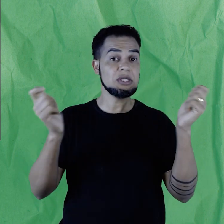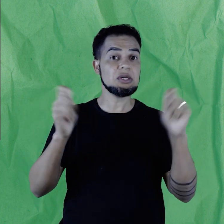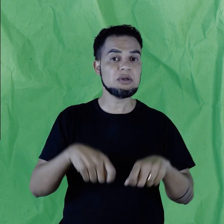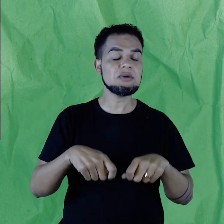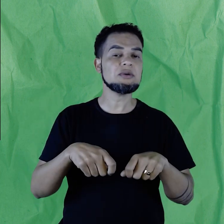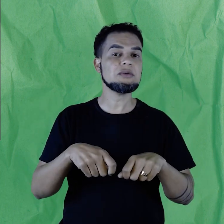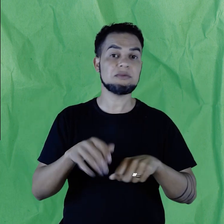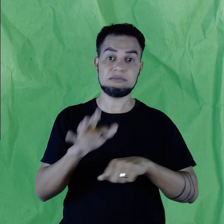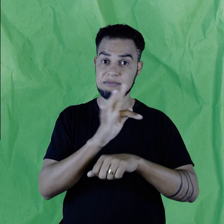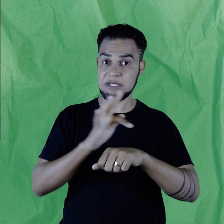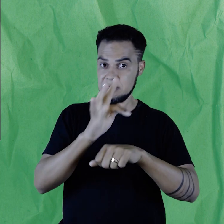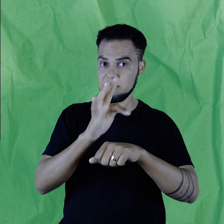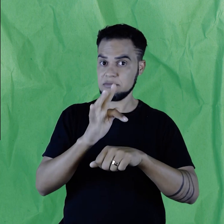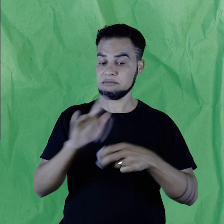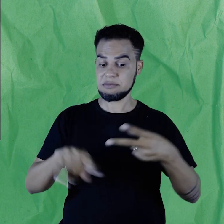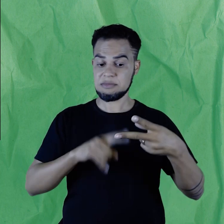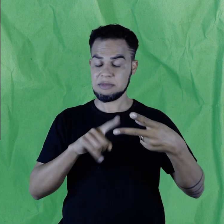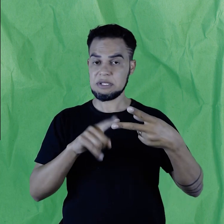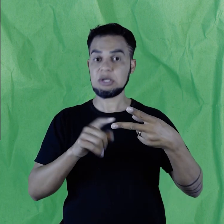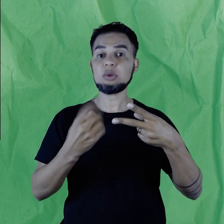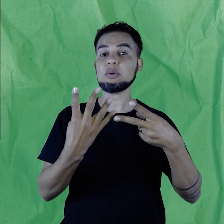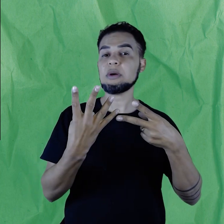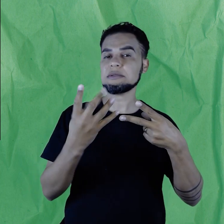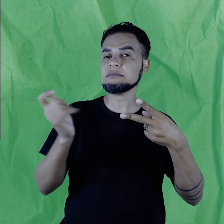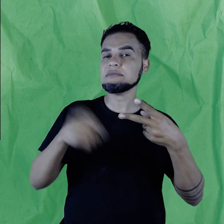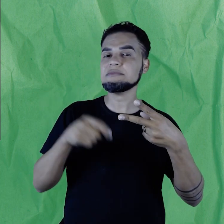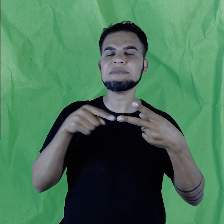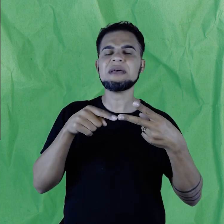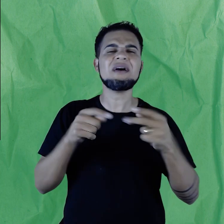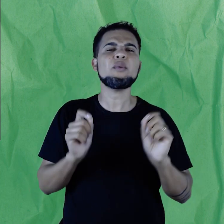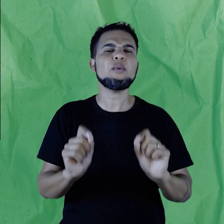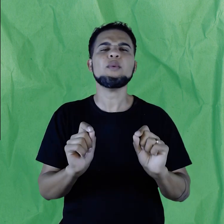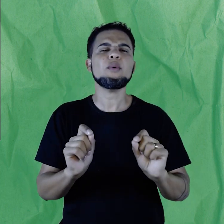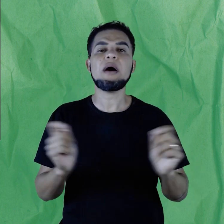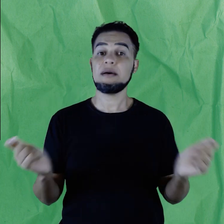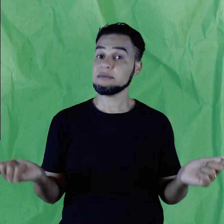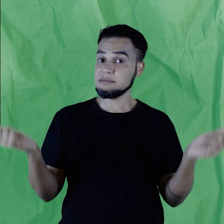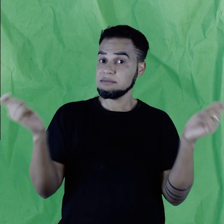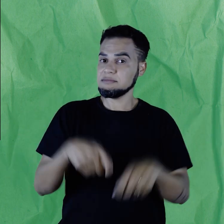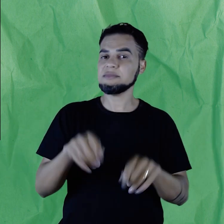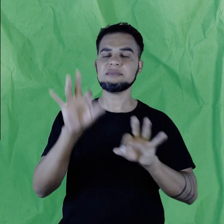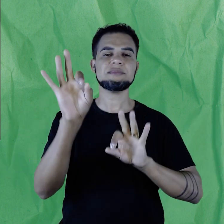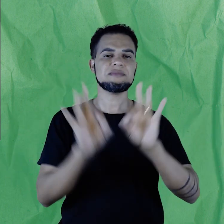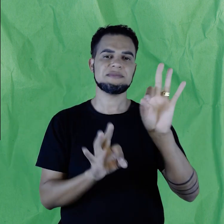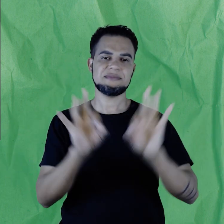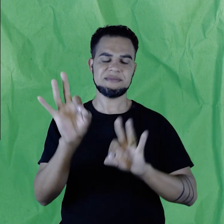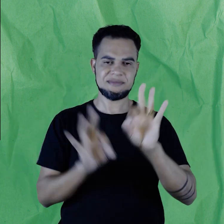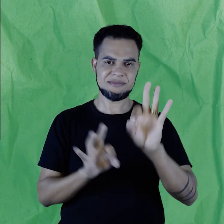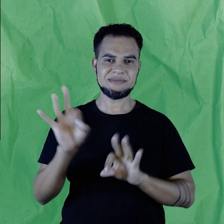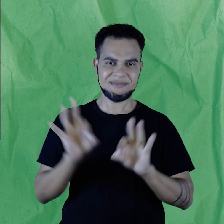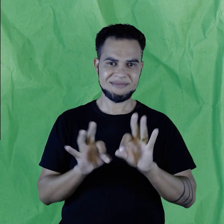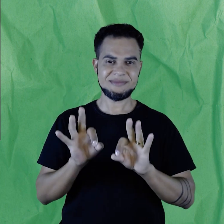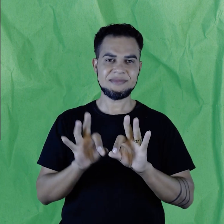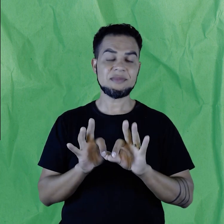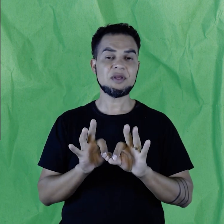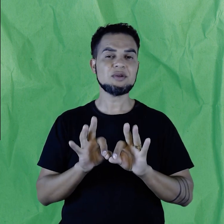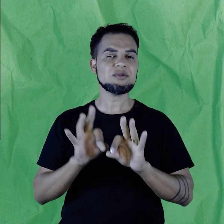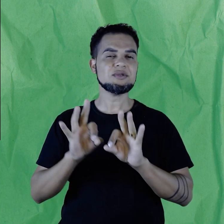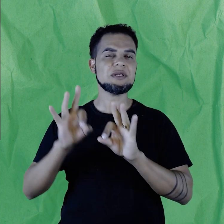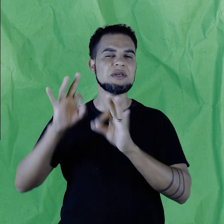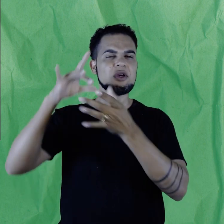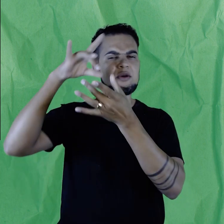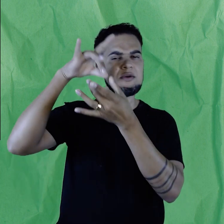a competência 4, ela fala sobre a sua capacidade de organização,